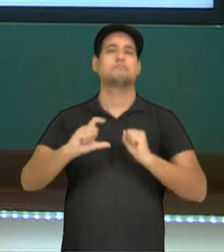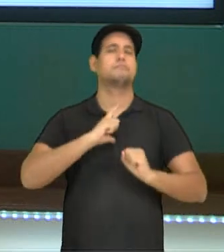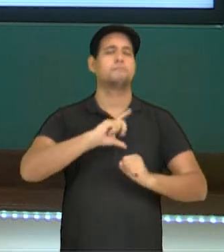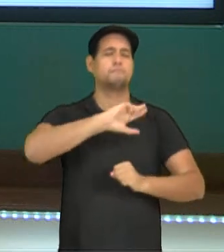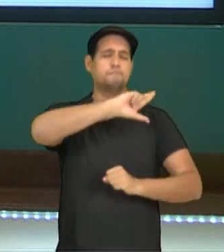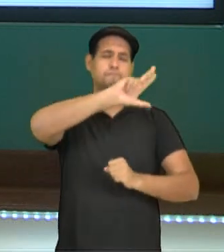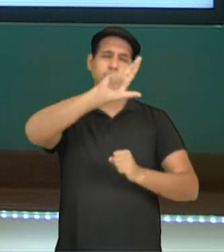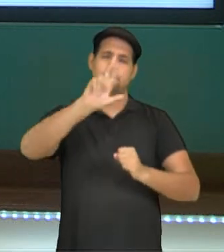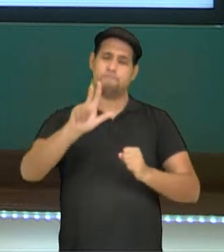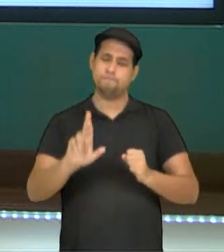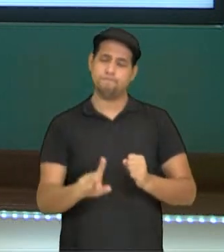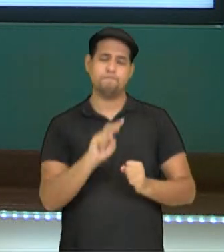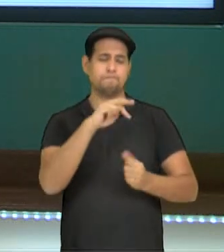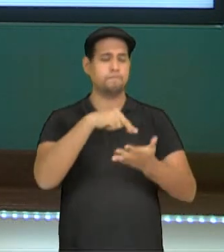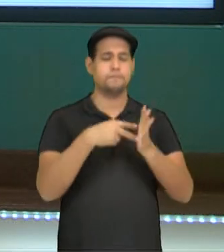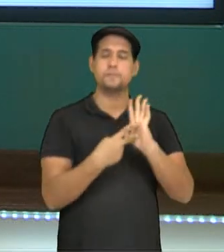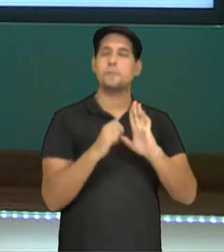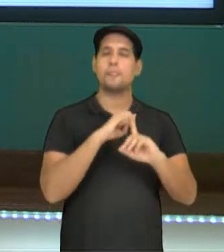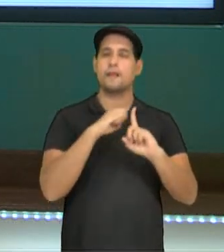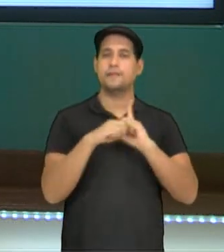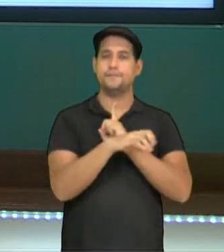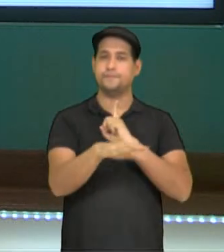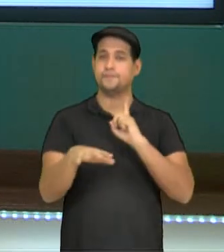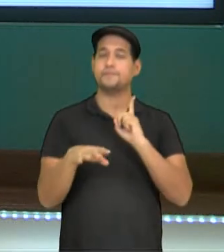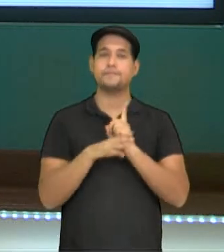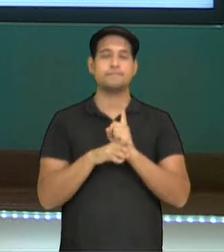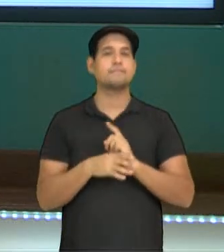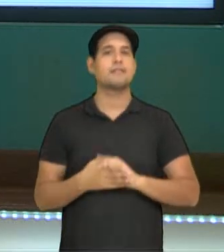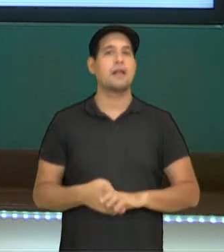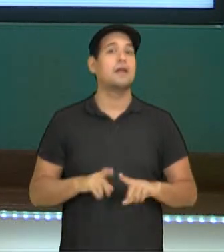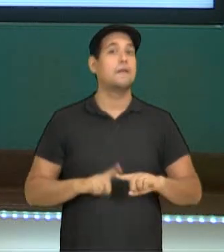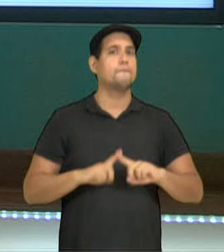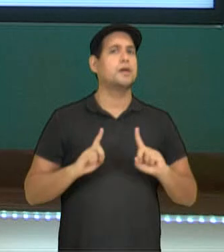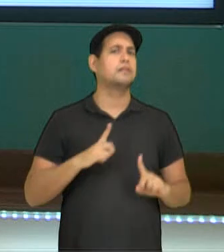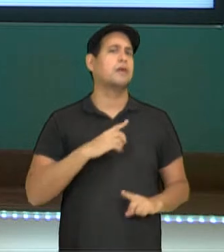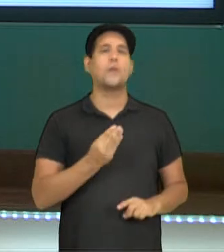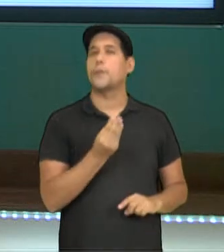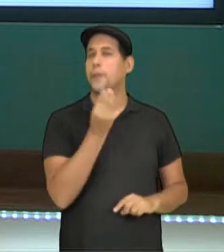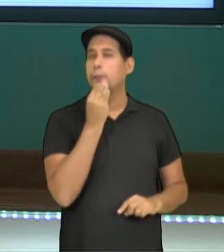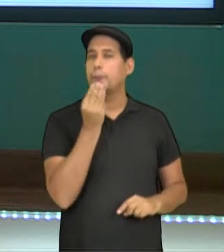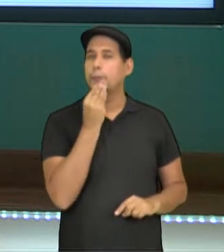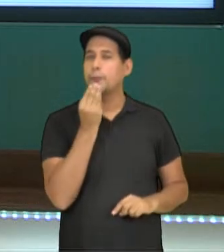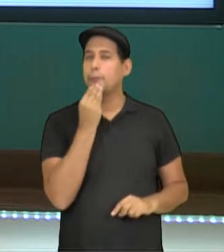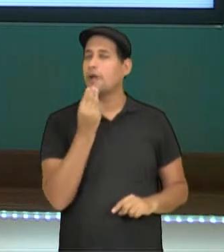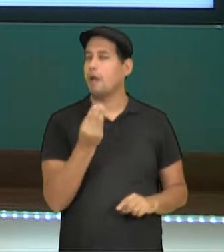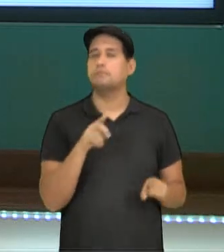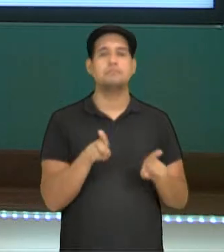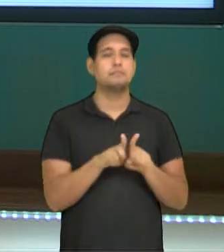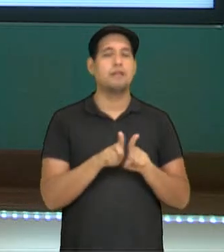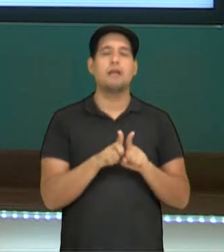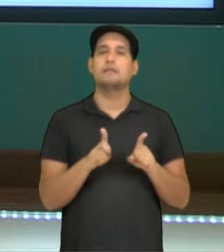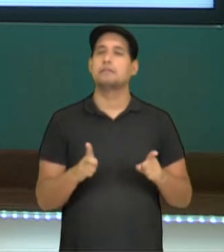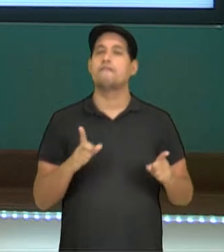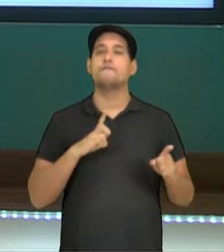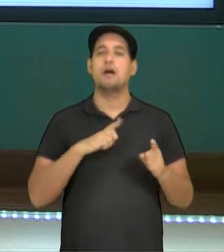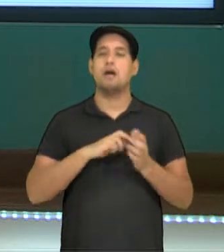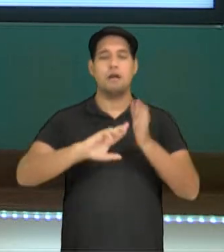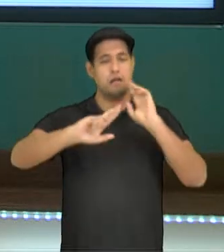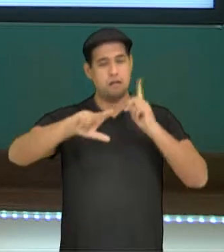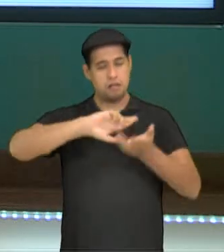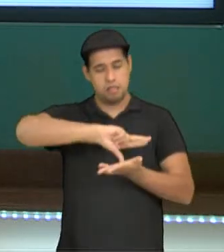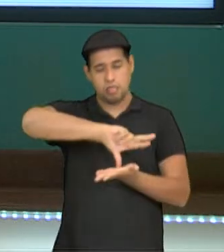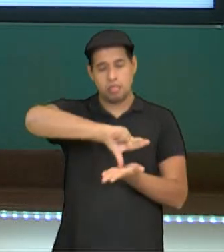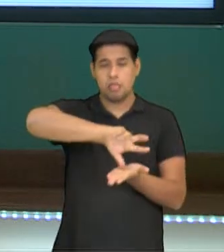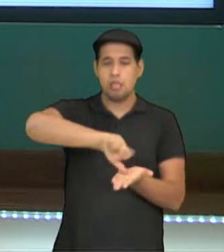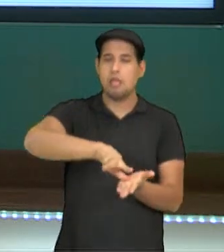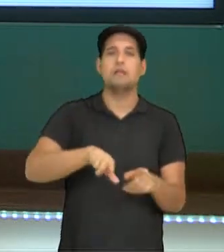muito desse significado social, né? E com isso, ele vai dando oportunidades. Ele vai se